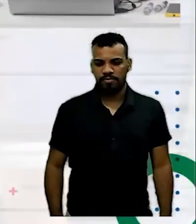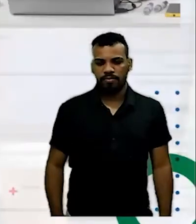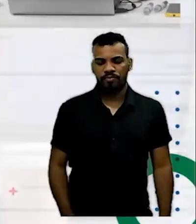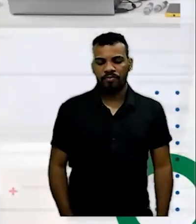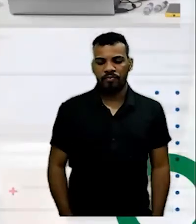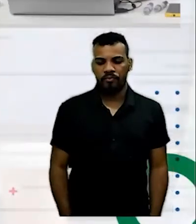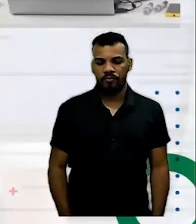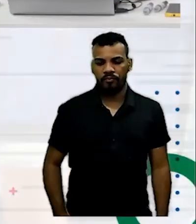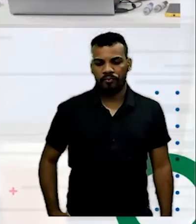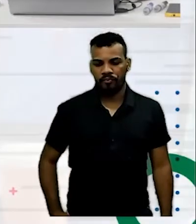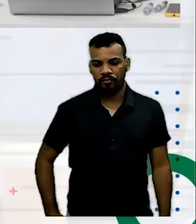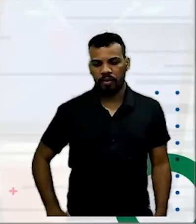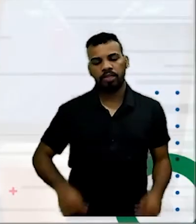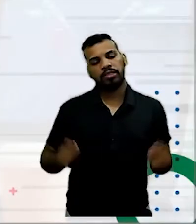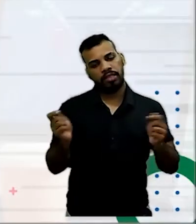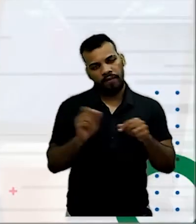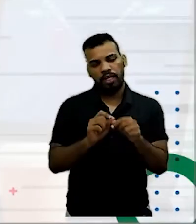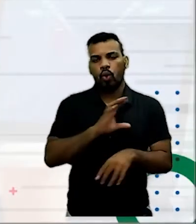então um lembrete mesmo.